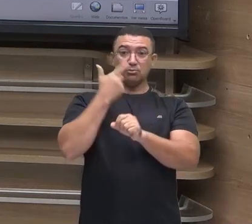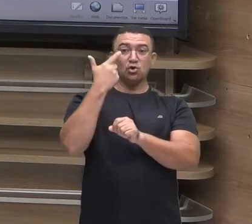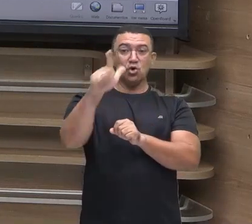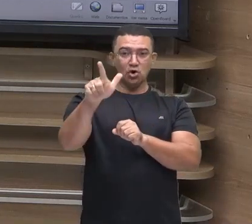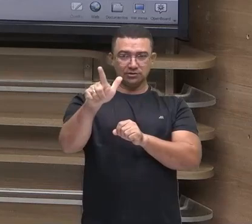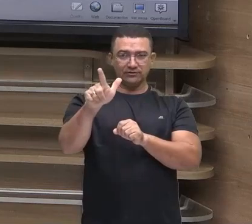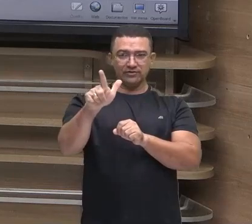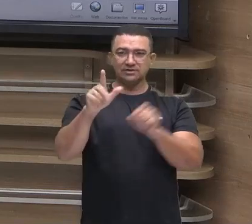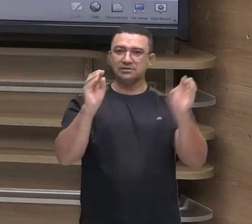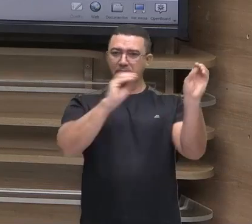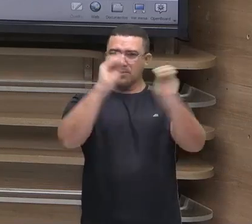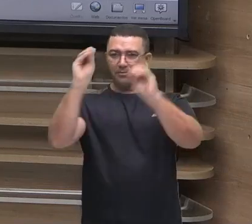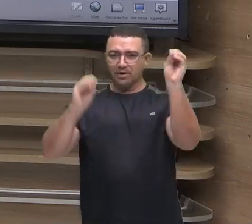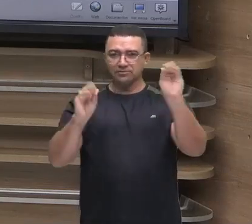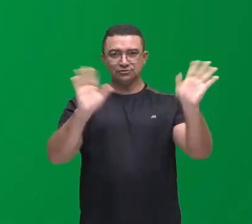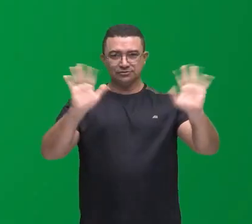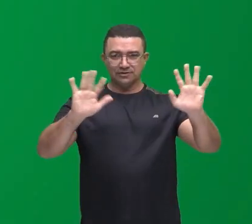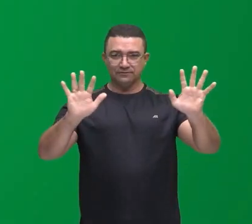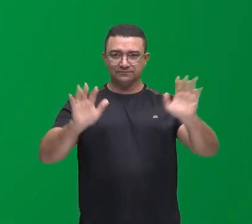oportunidade. Beijo, tchau, tchau.